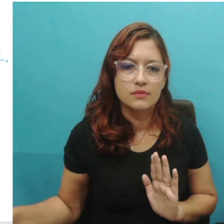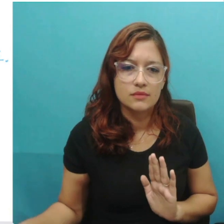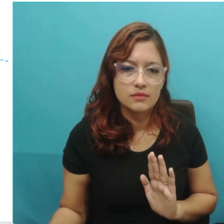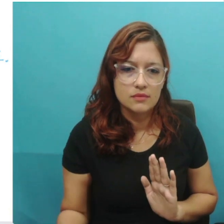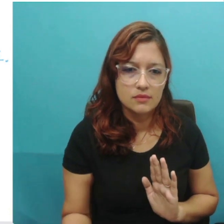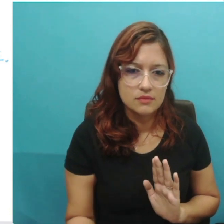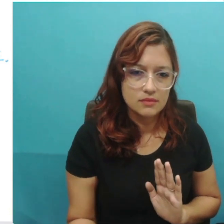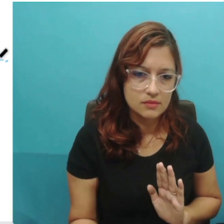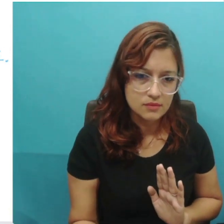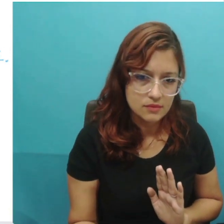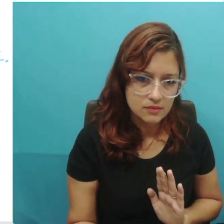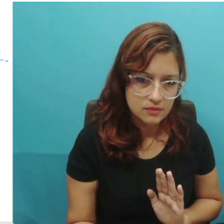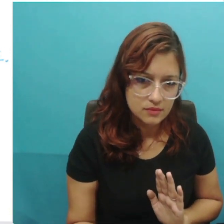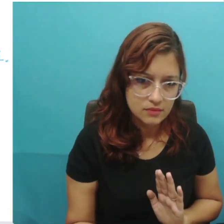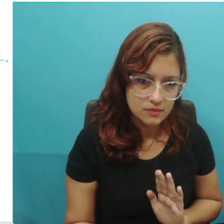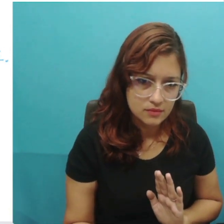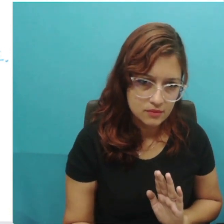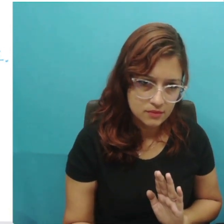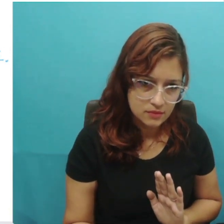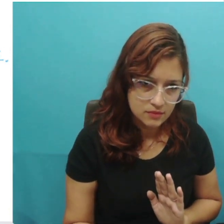Então, as ações de quem?